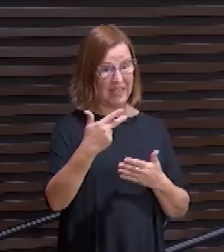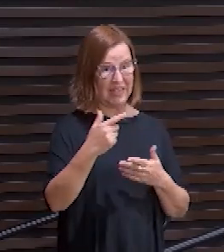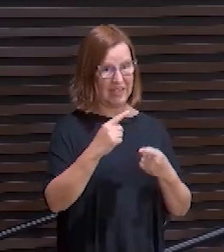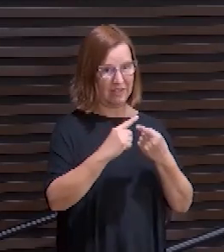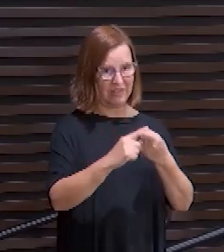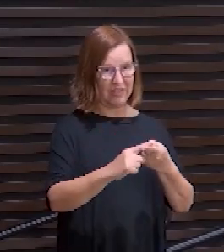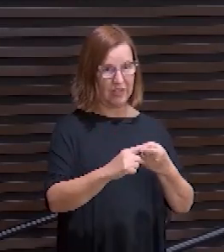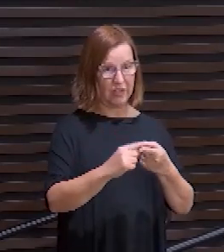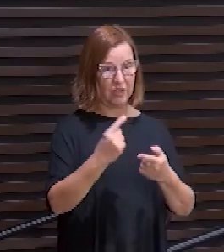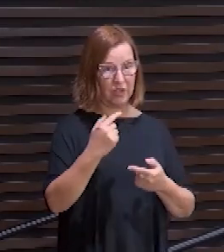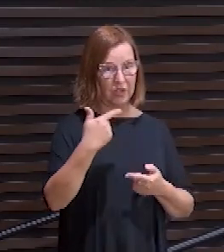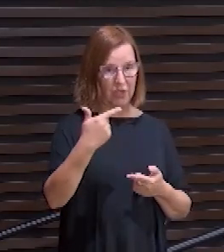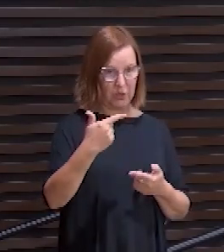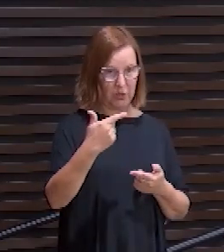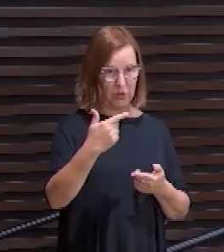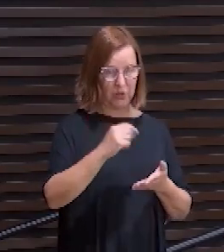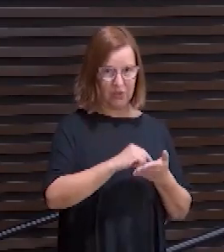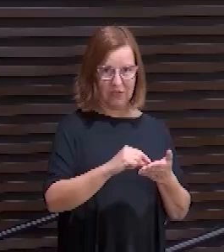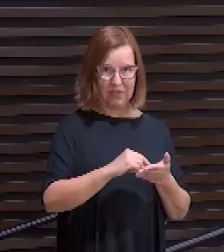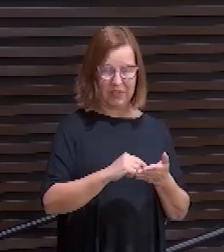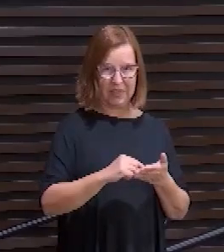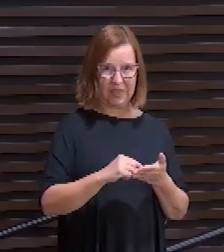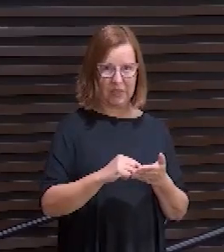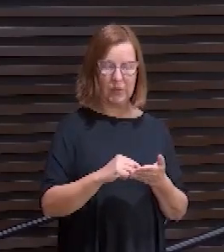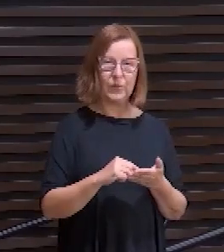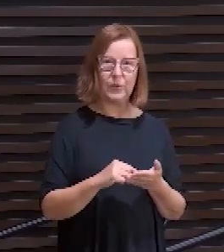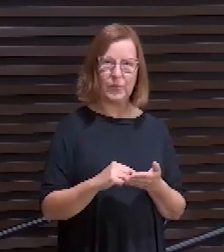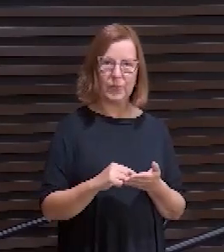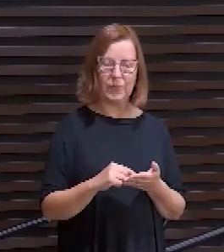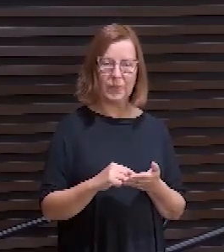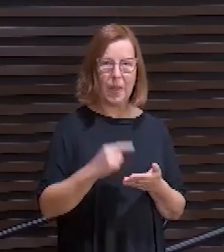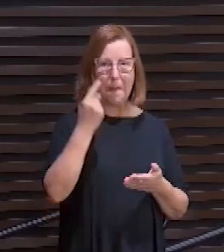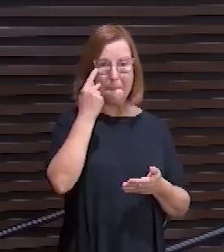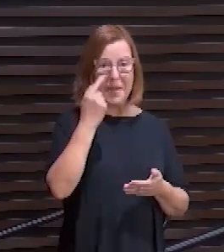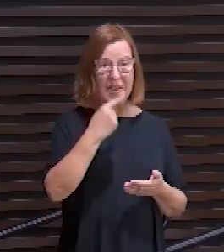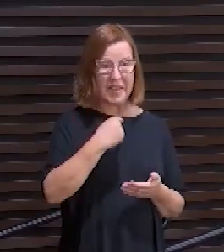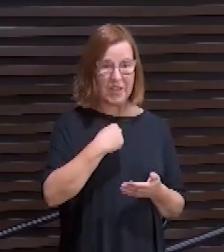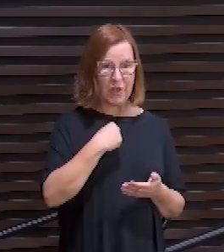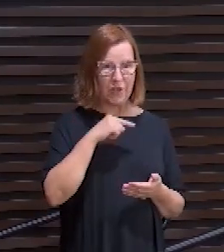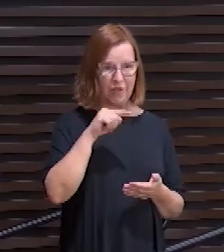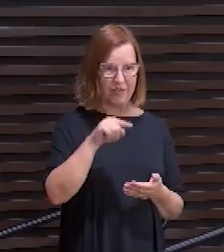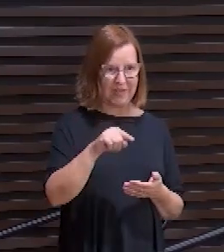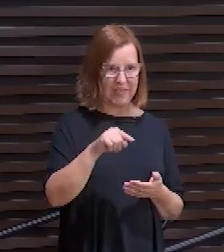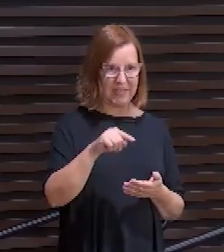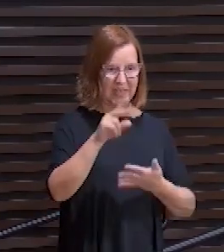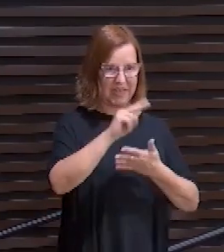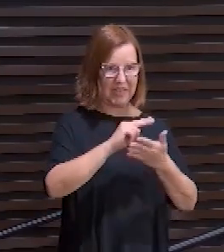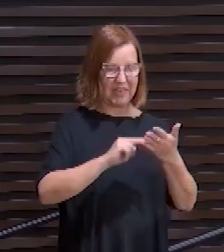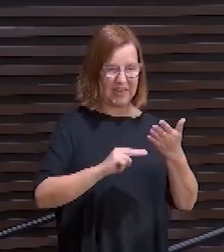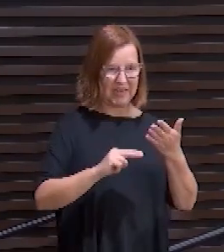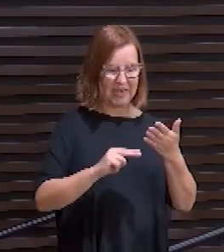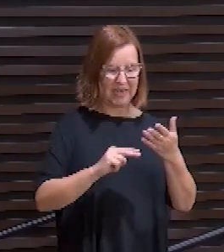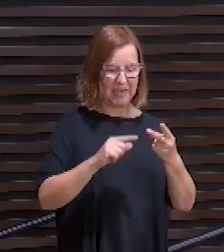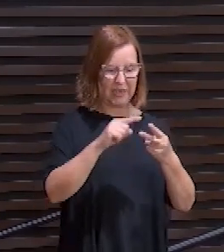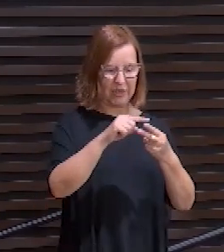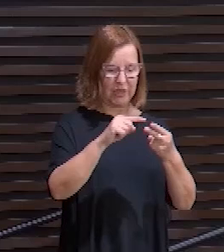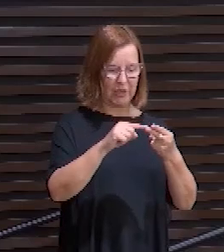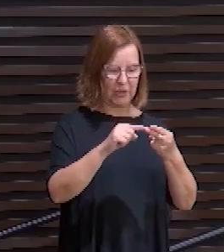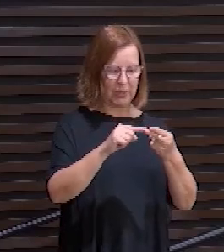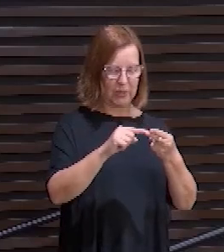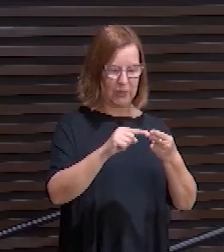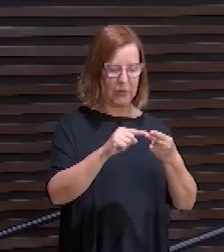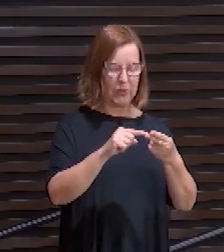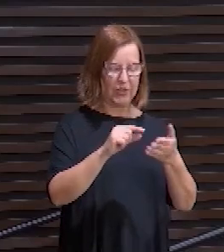são colocados em pares, para que eu e você leiamos os 2 em pares,